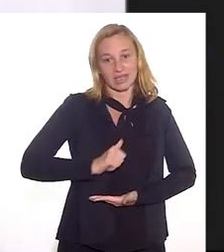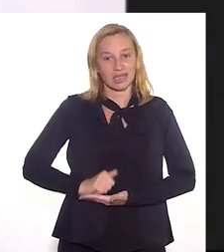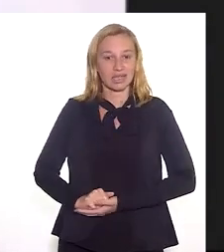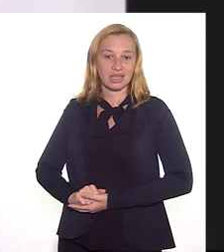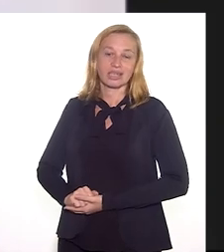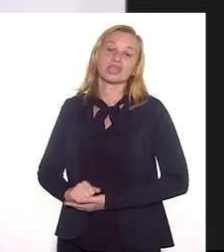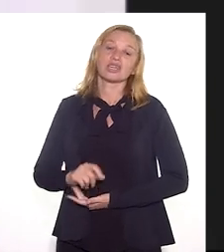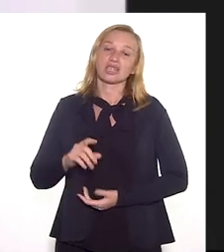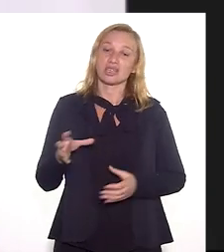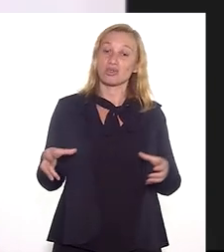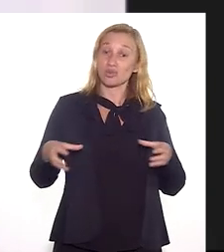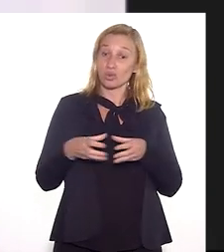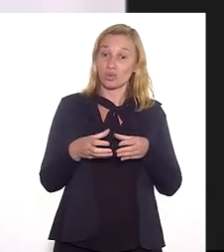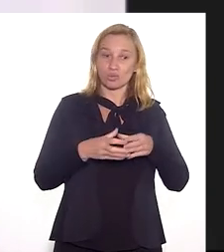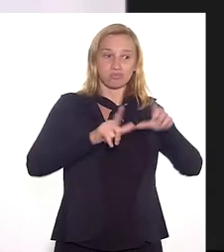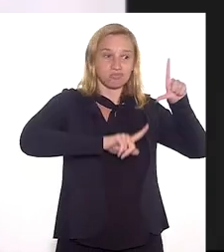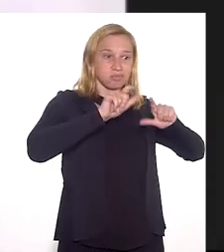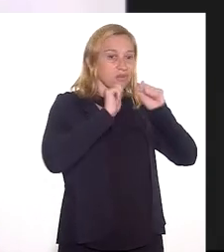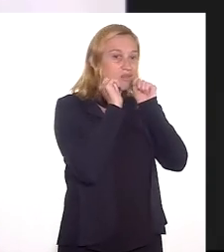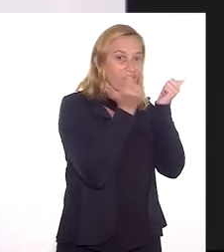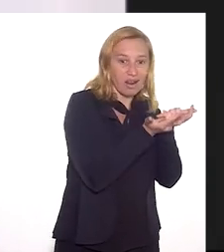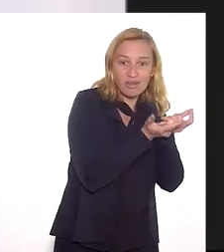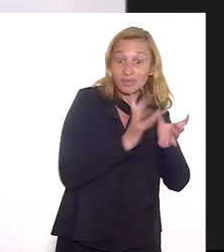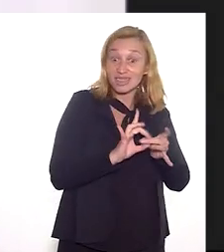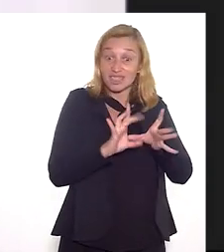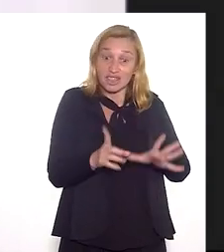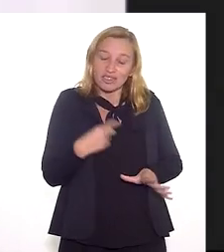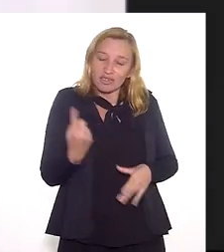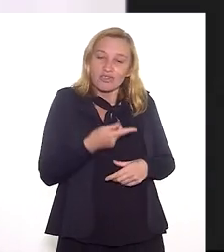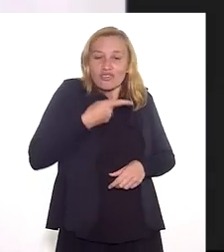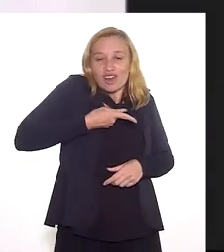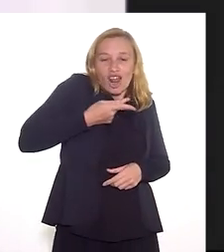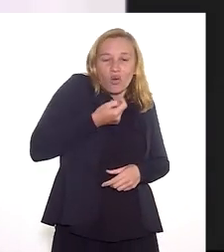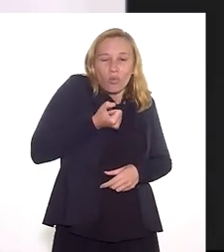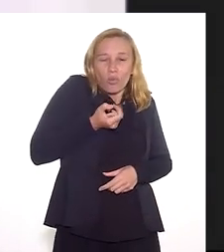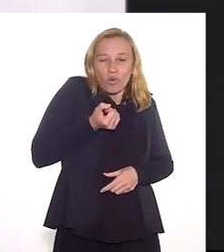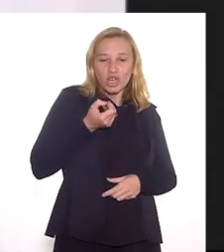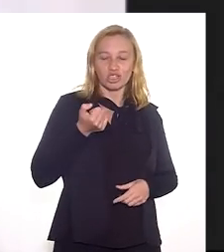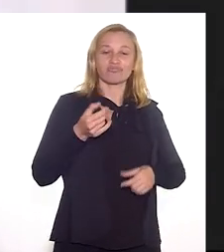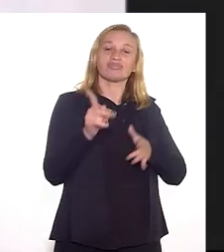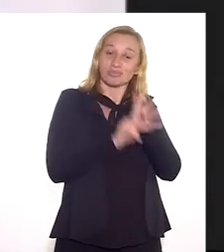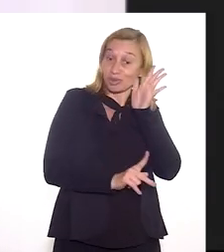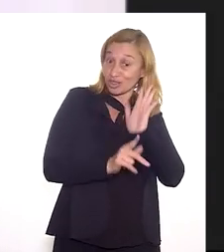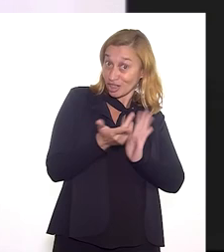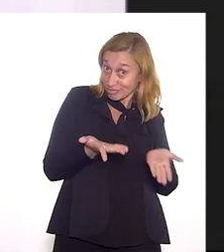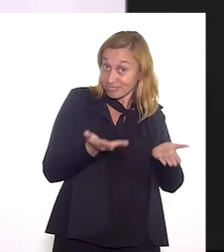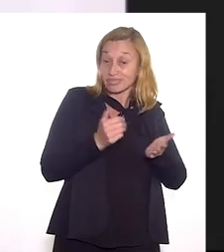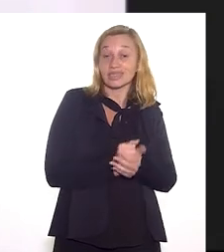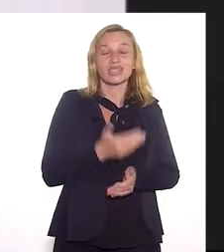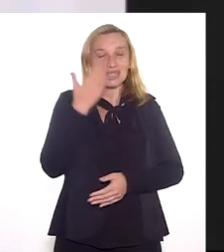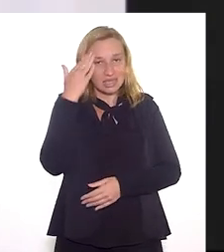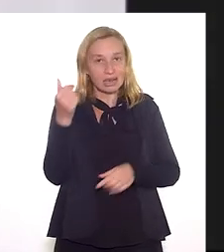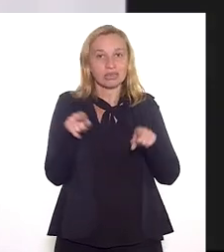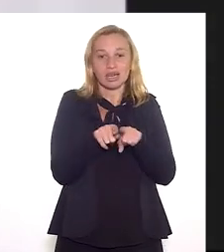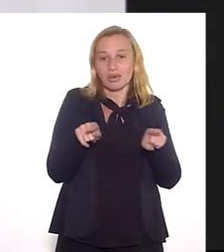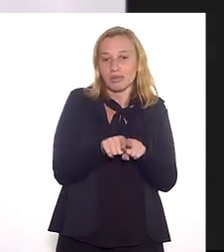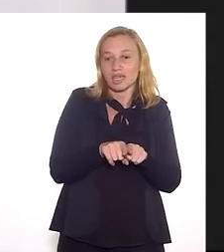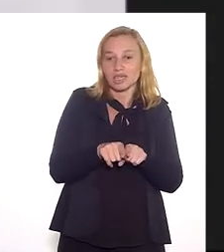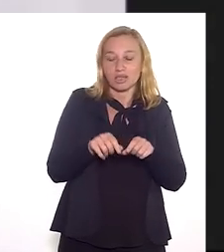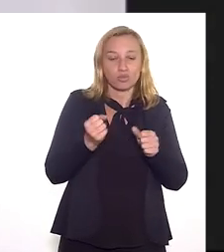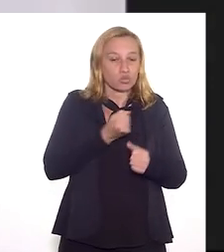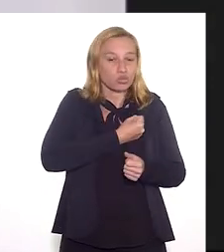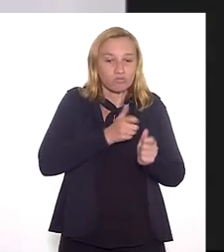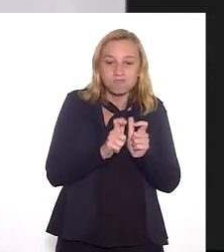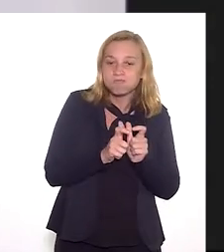novo, agradecer aqui a você e ao time aí da TV Alerj por permitir que a gente possa falar um pouquinho desse projeto